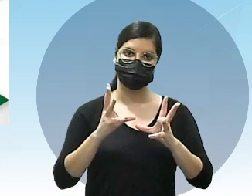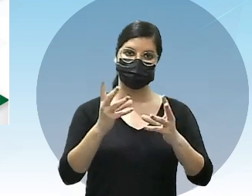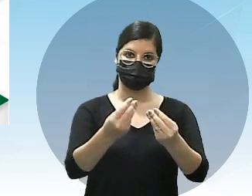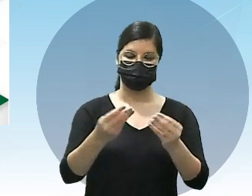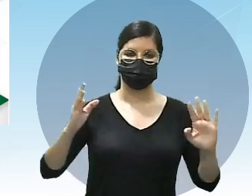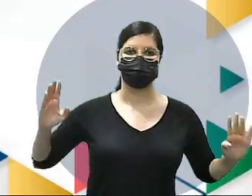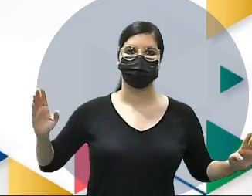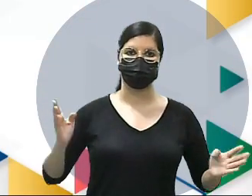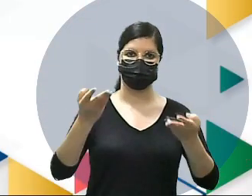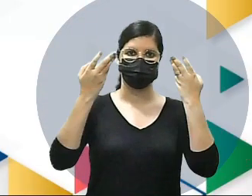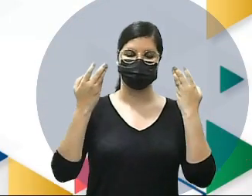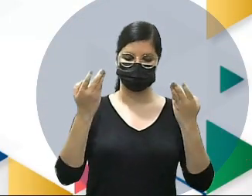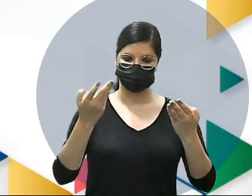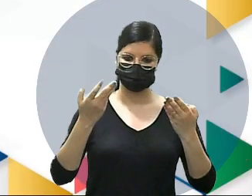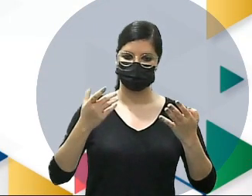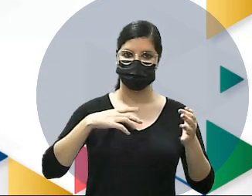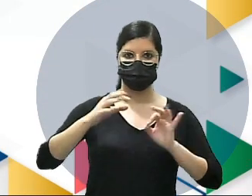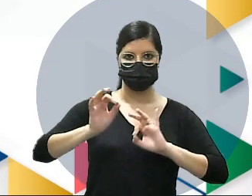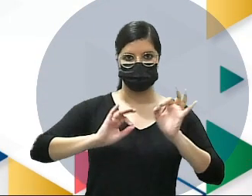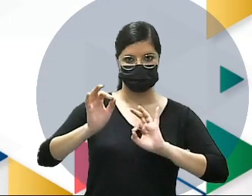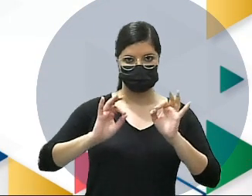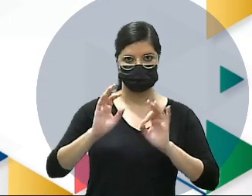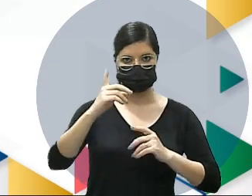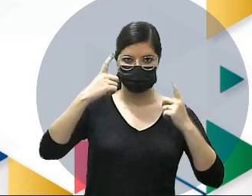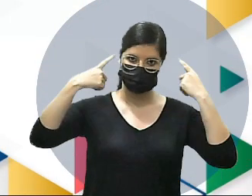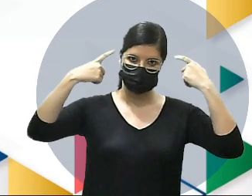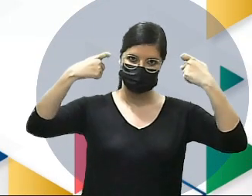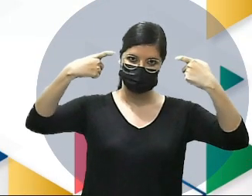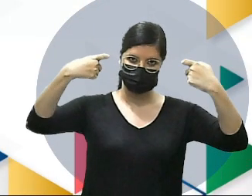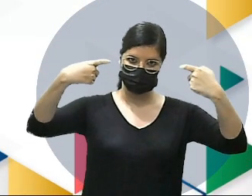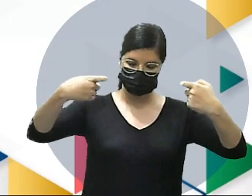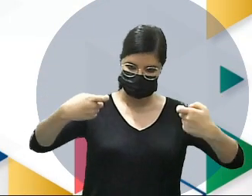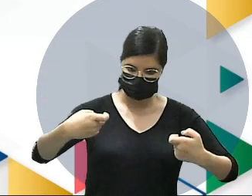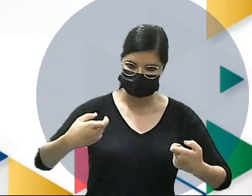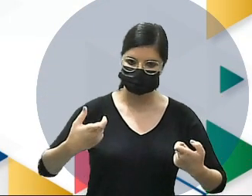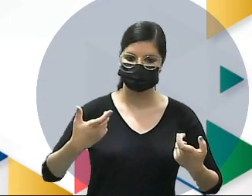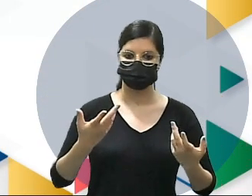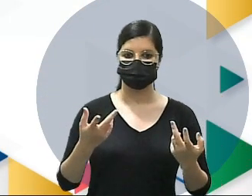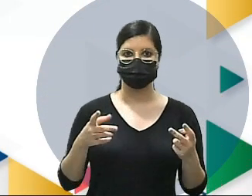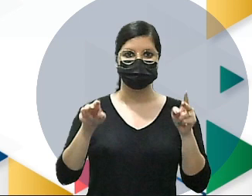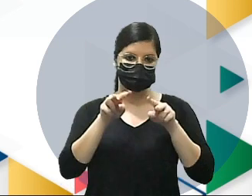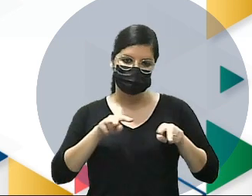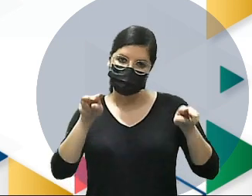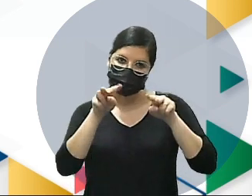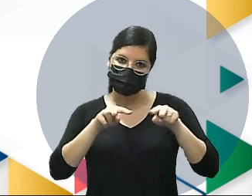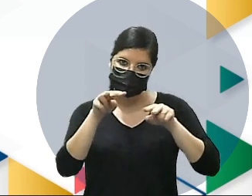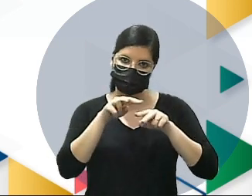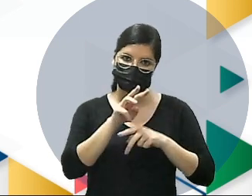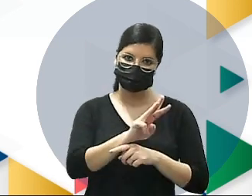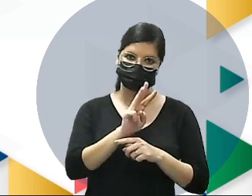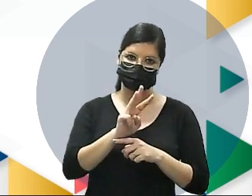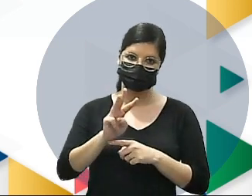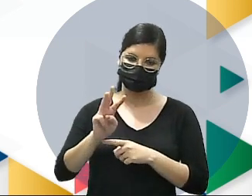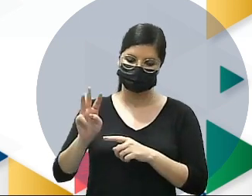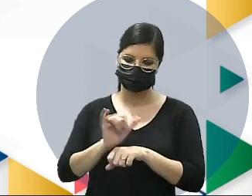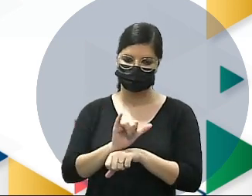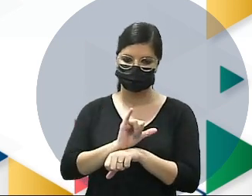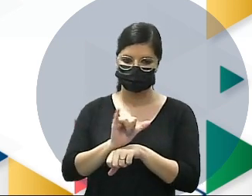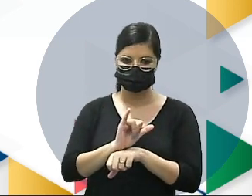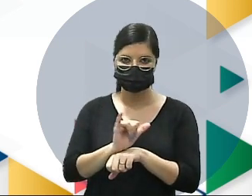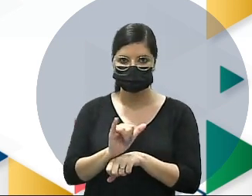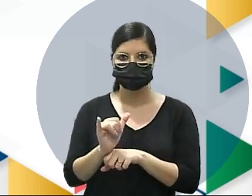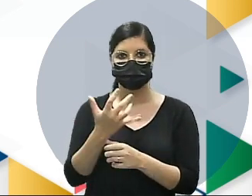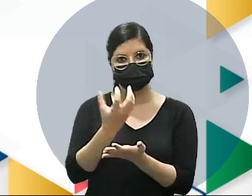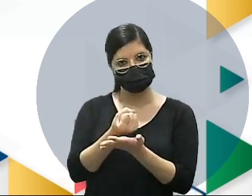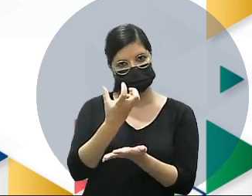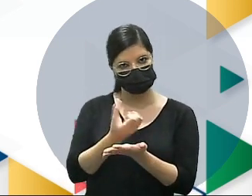né também para por exemplo se preparar para a guerra mas se vocês visualizarem até no estado de dívida aí no YouTube você